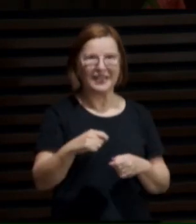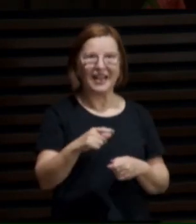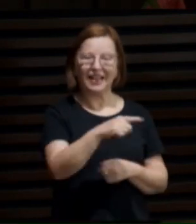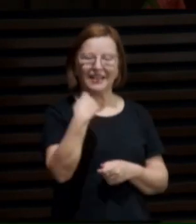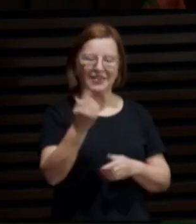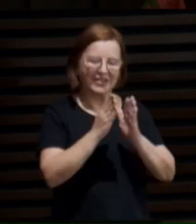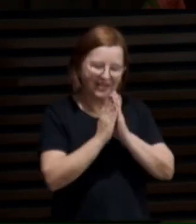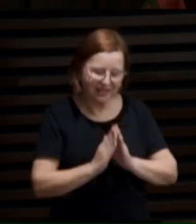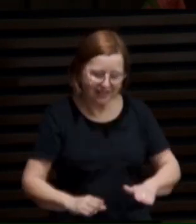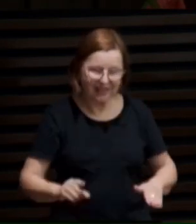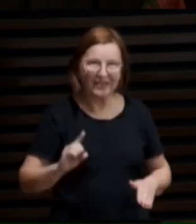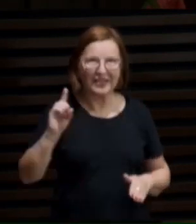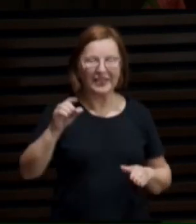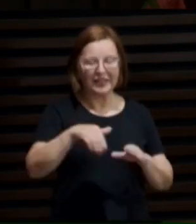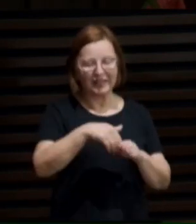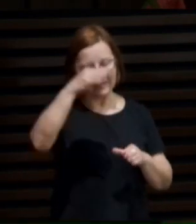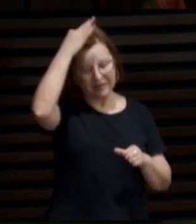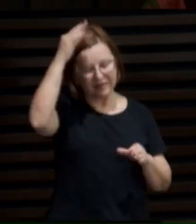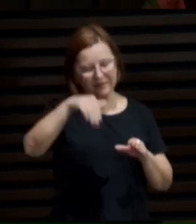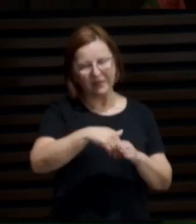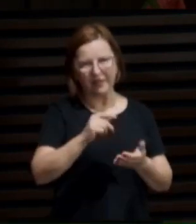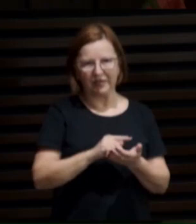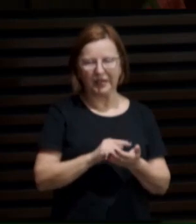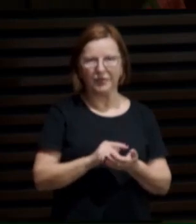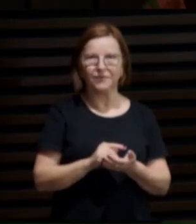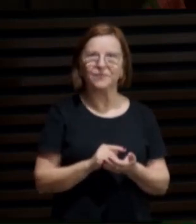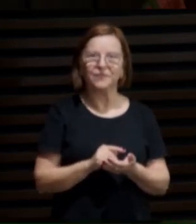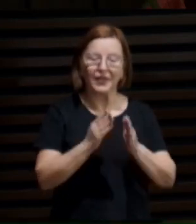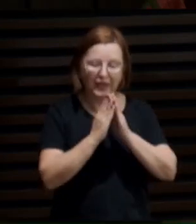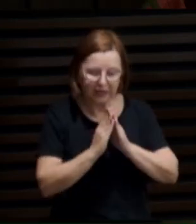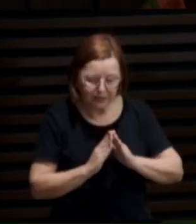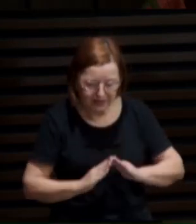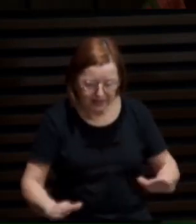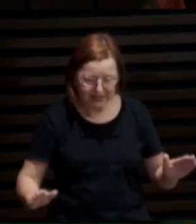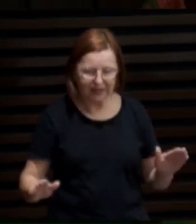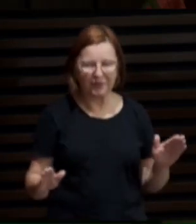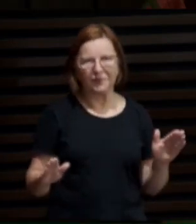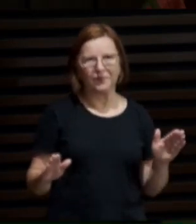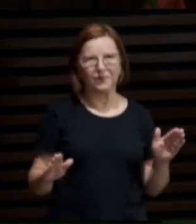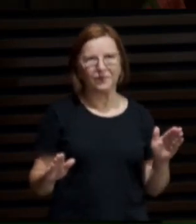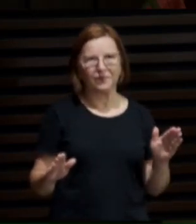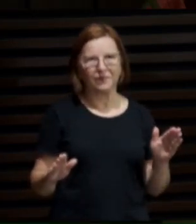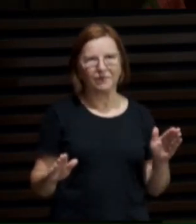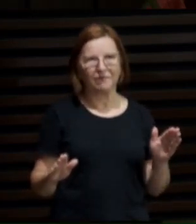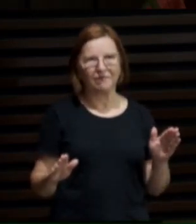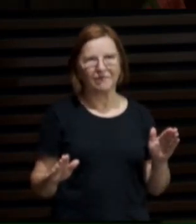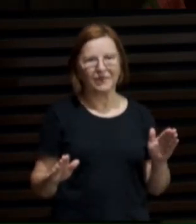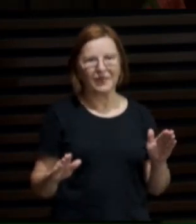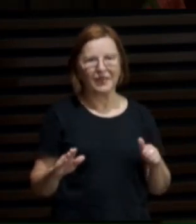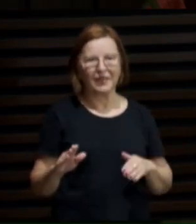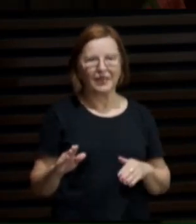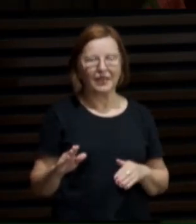verdade. Amados, a adoração é algo que nos remete a fazer, a